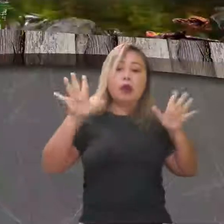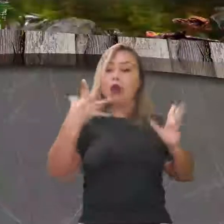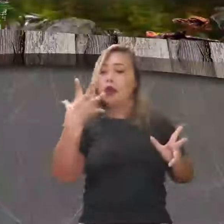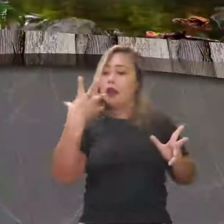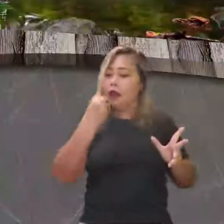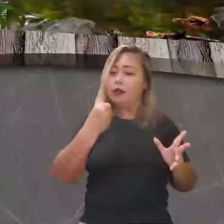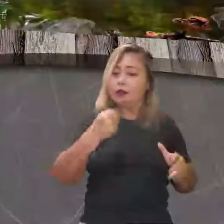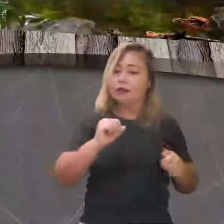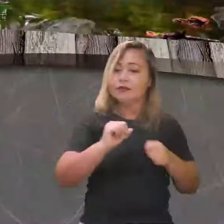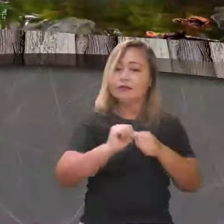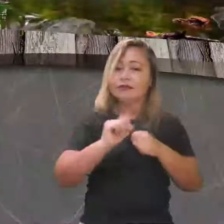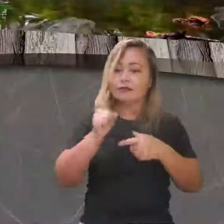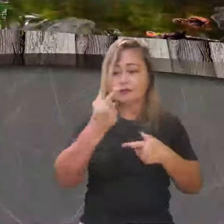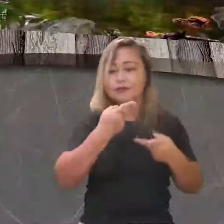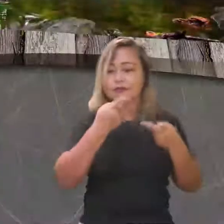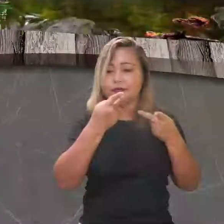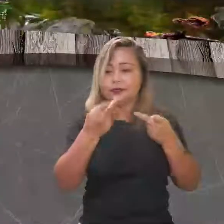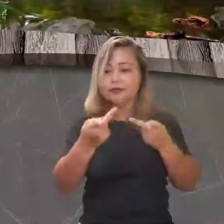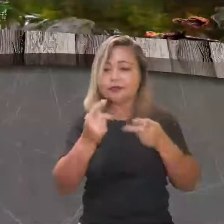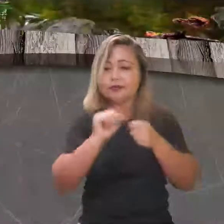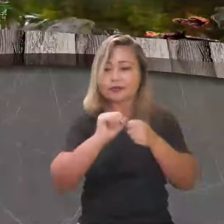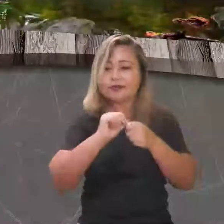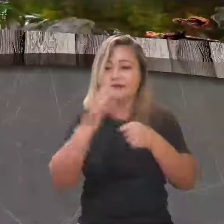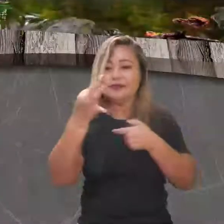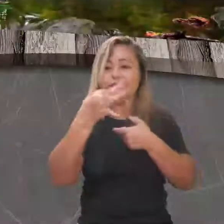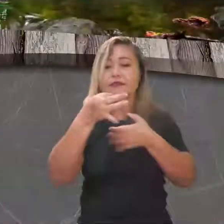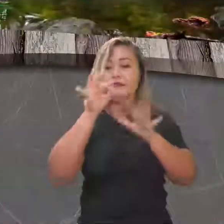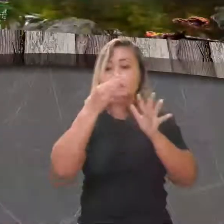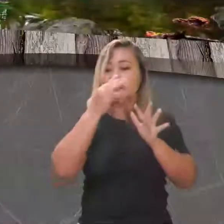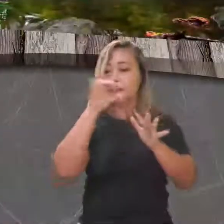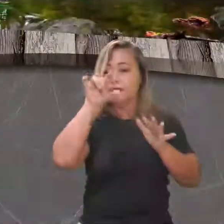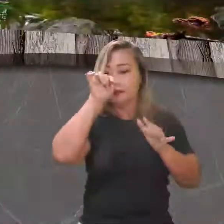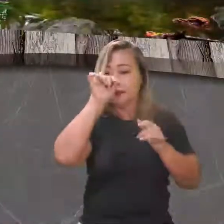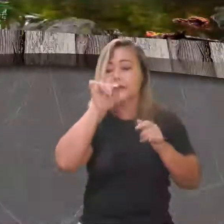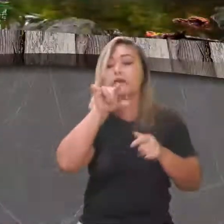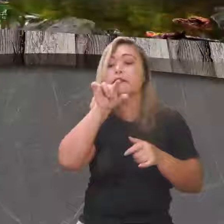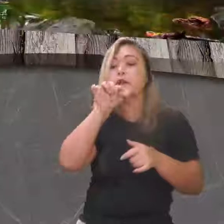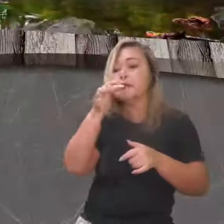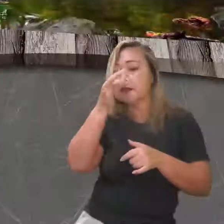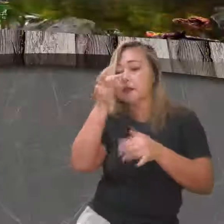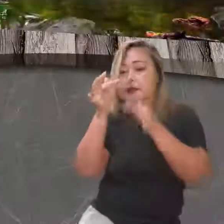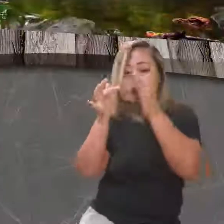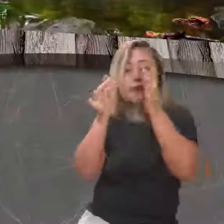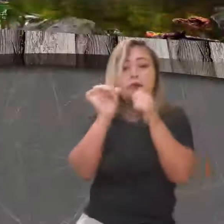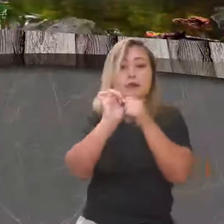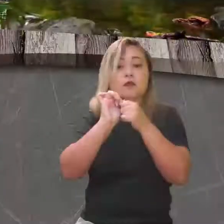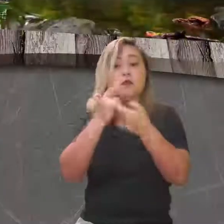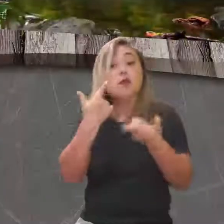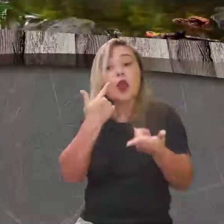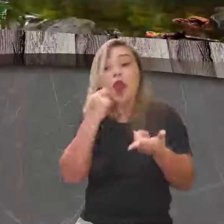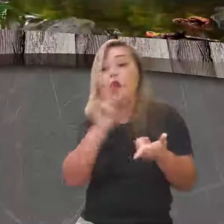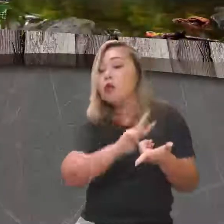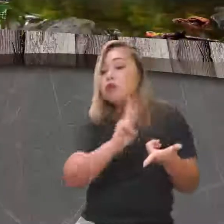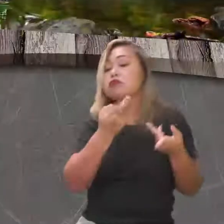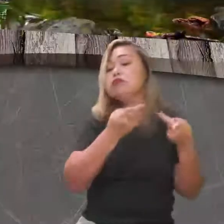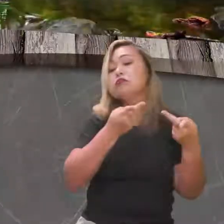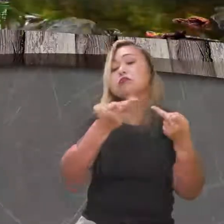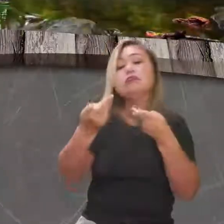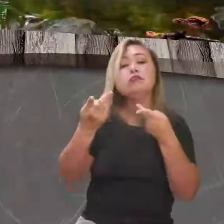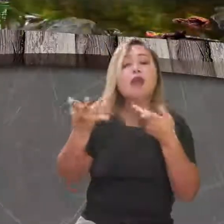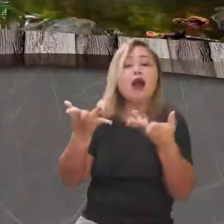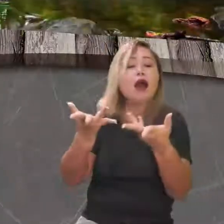lindo. Já fui visitada assim, por beija-flores, né? Lá perto de casa. Mas, enfim, quem não teve essa